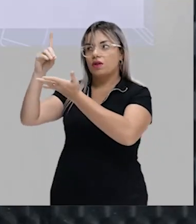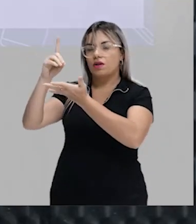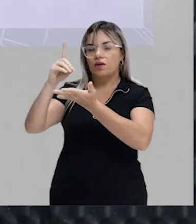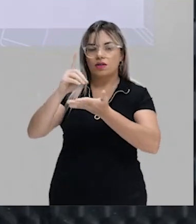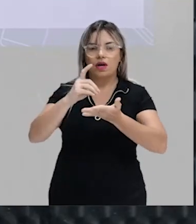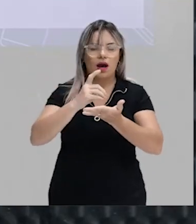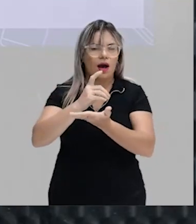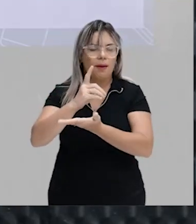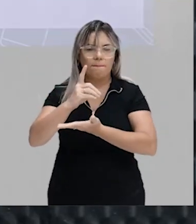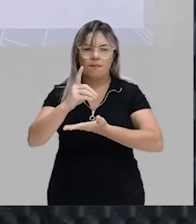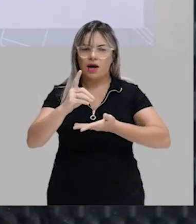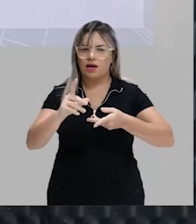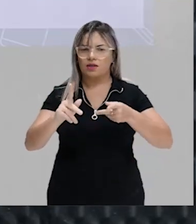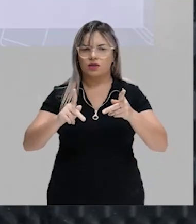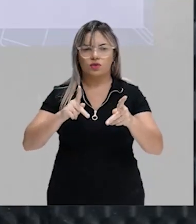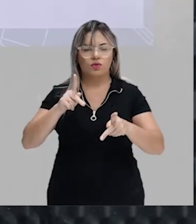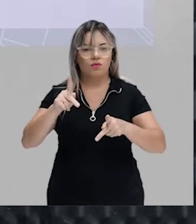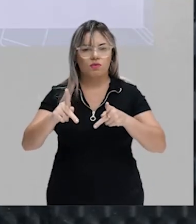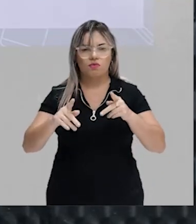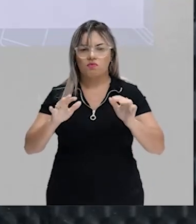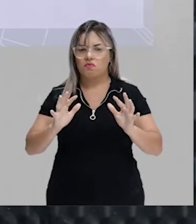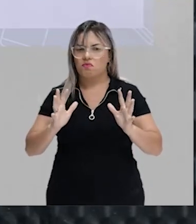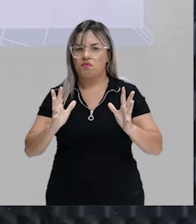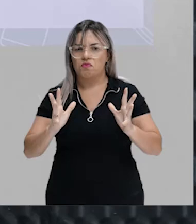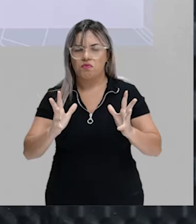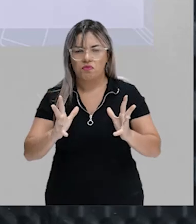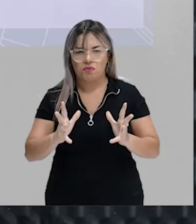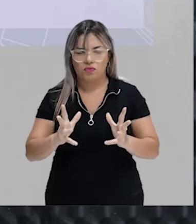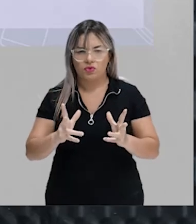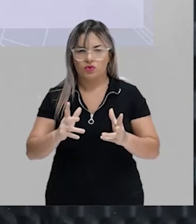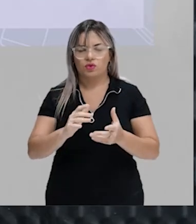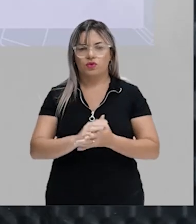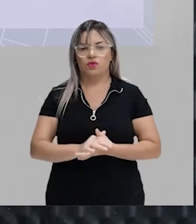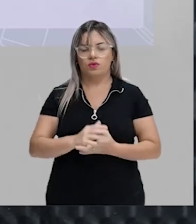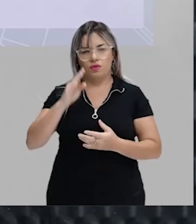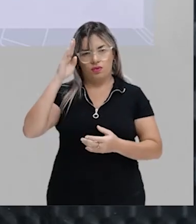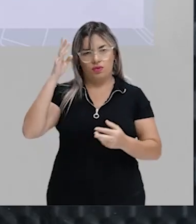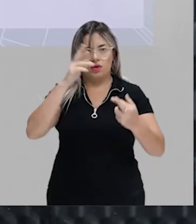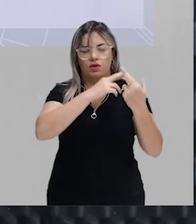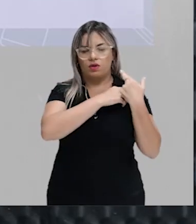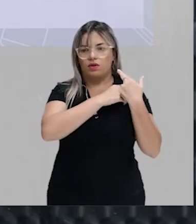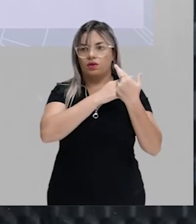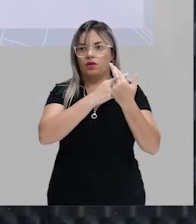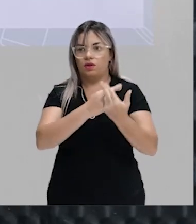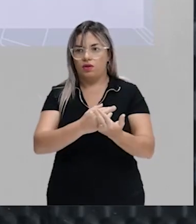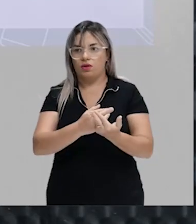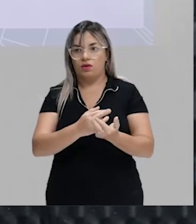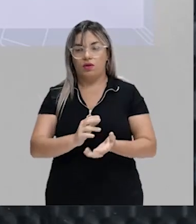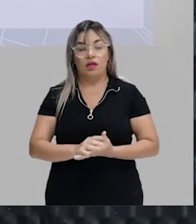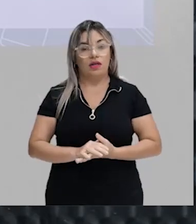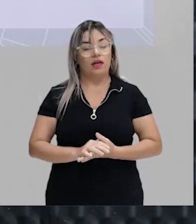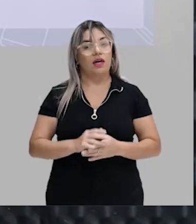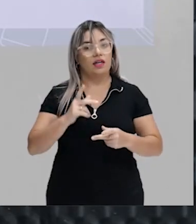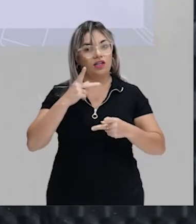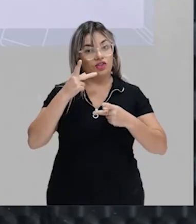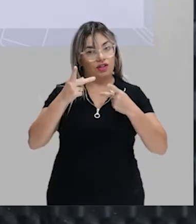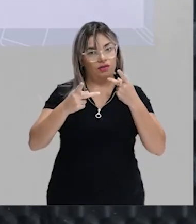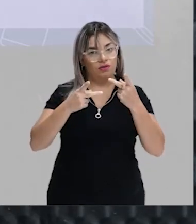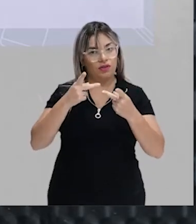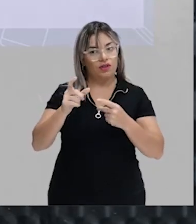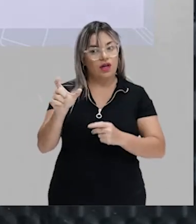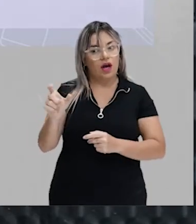de tudo e Deus é o responsável por todas as coisas. Eu estou falando sob o ponto de vista do meu